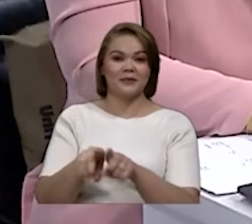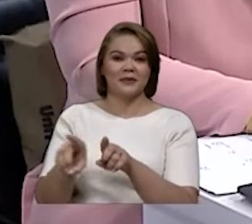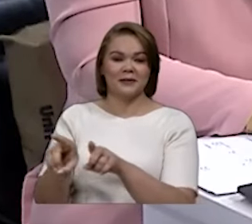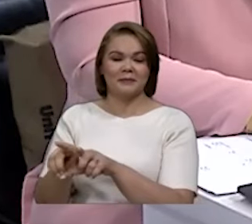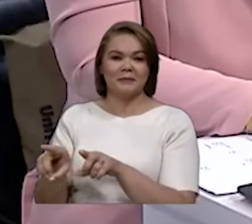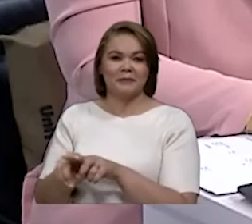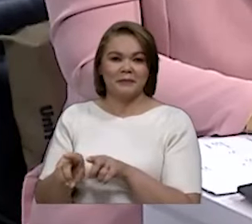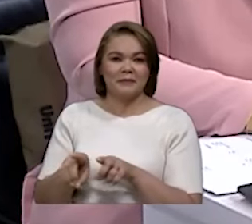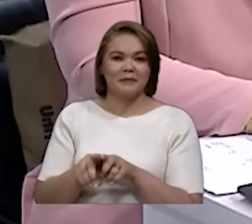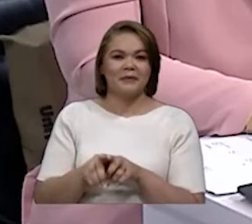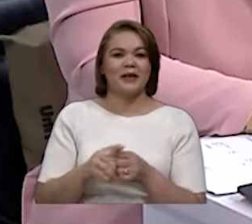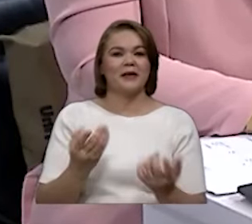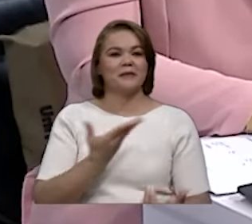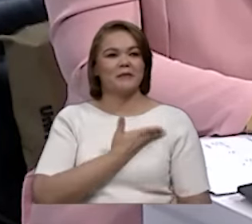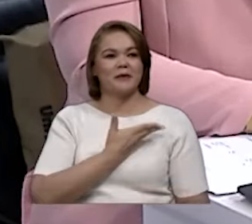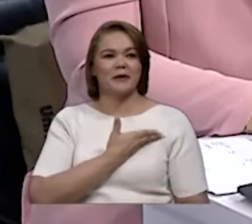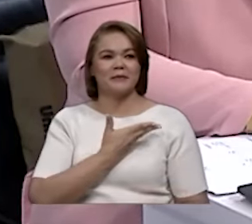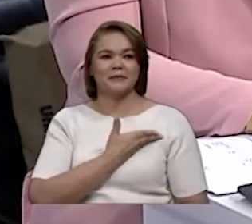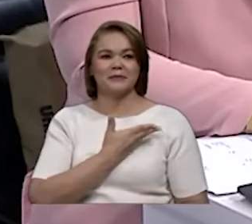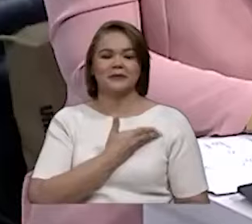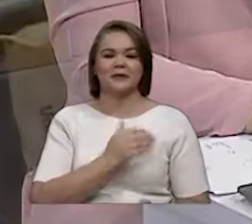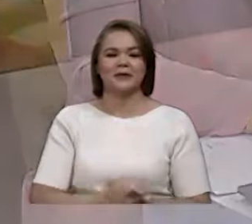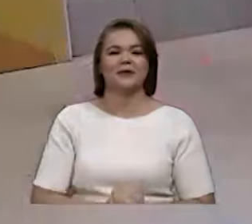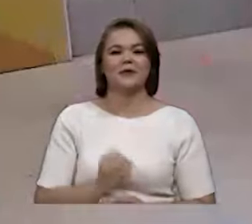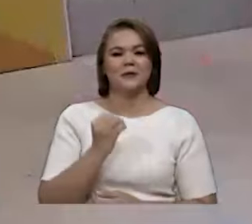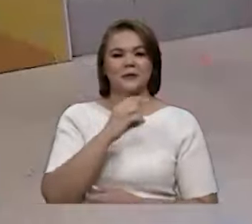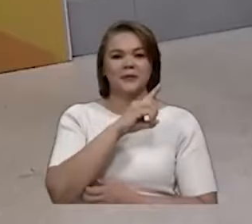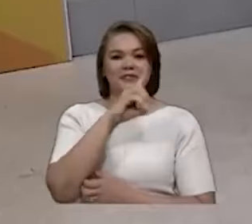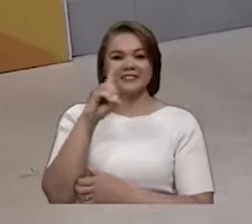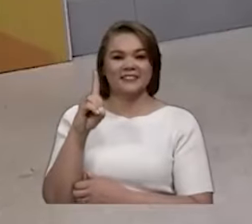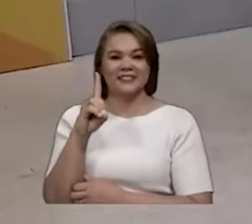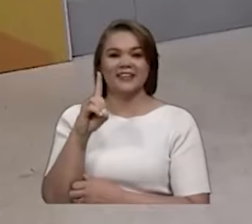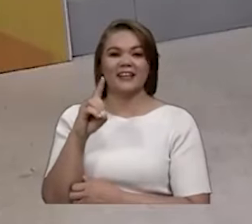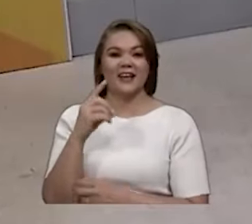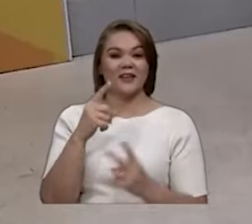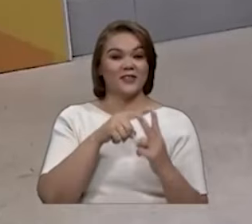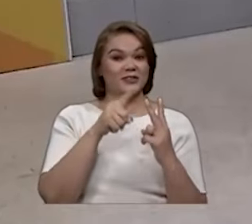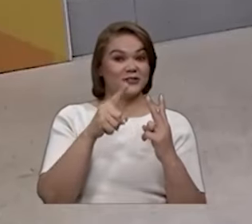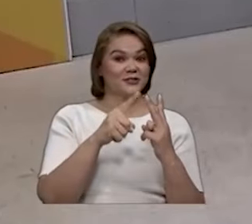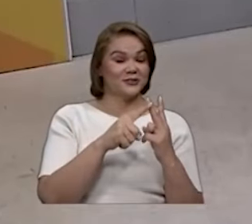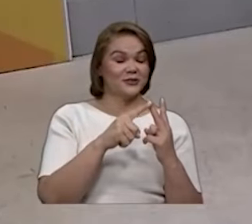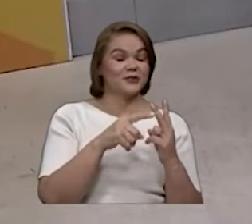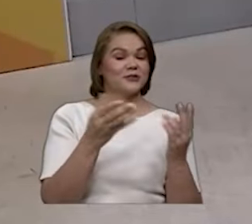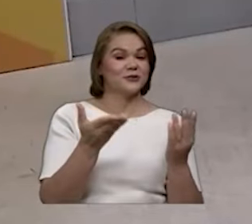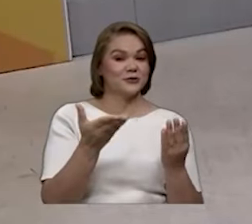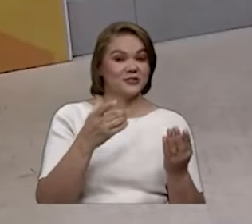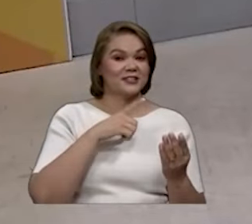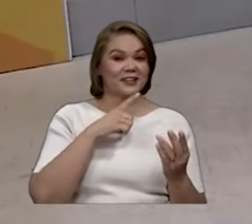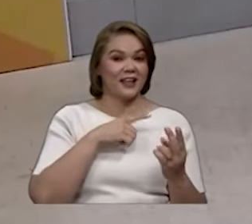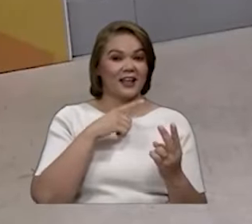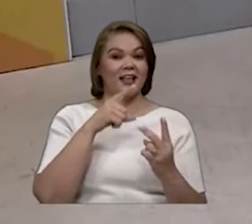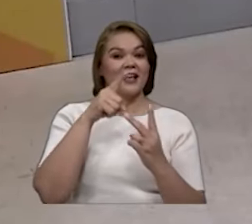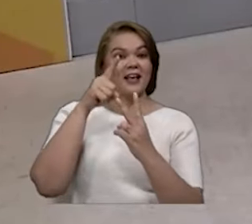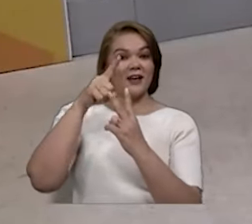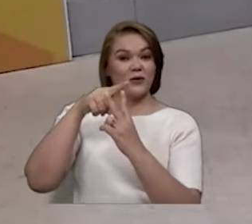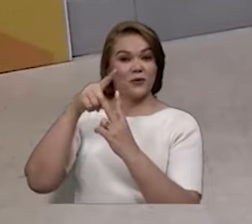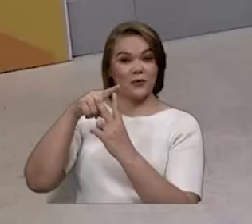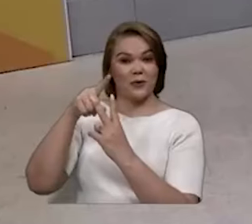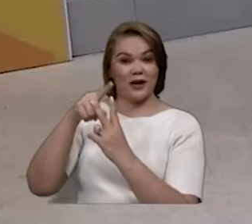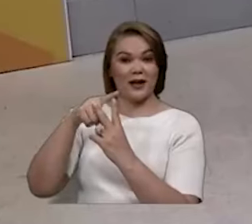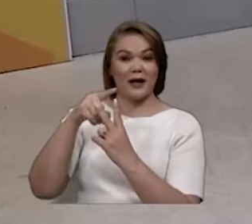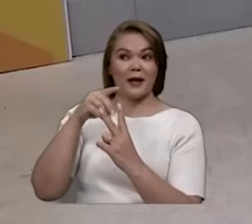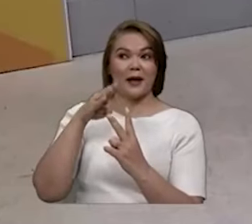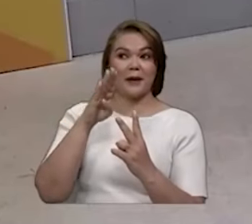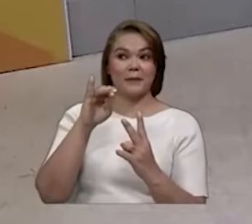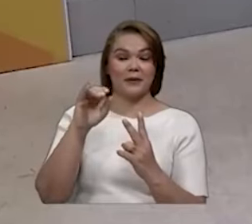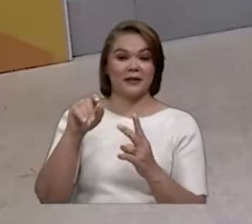do peito. Bom dia para as nossas assistentes. Hoje teremos o apoio aqui garantido com a Clara Costa, a Bia Takahashi,